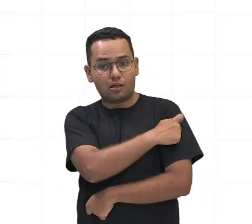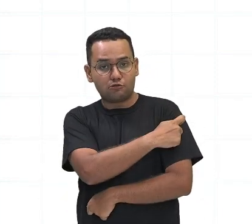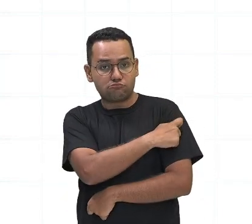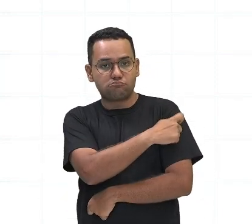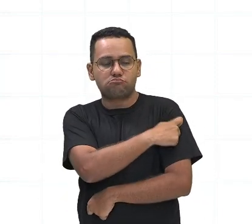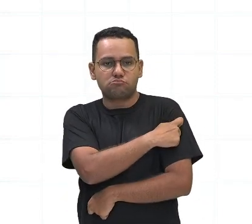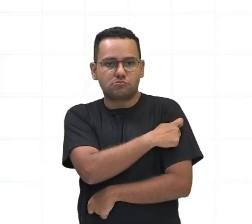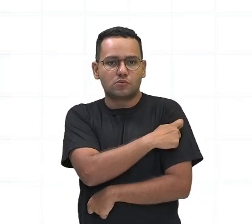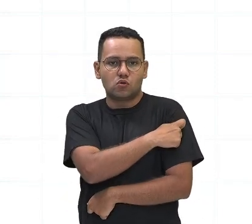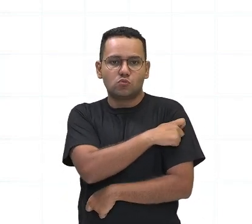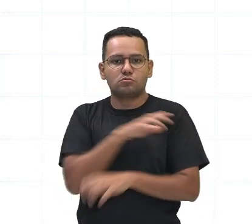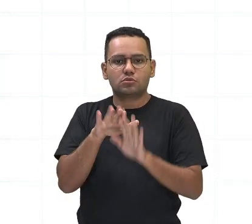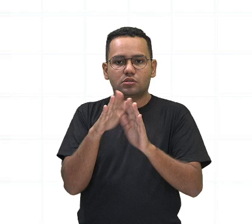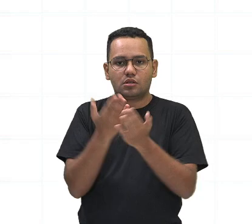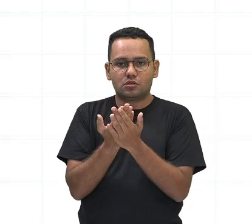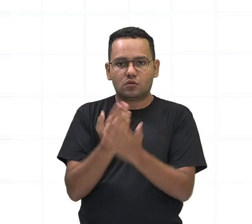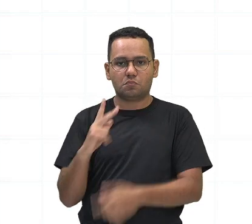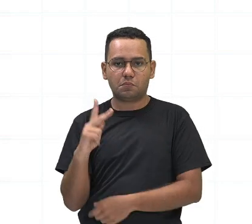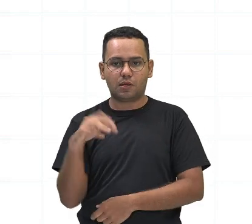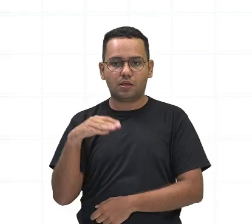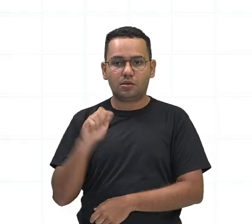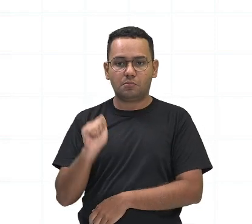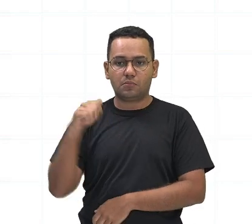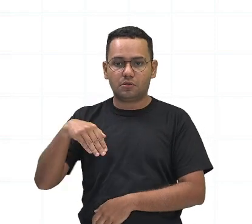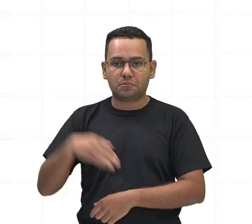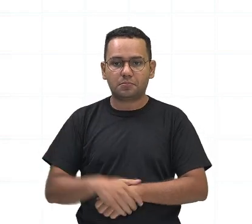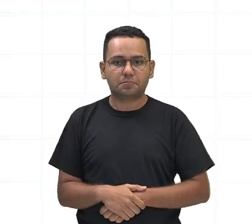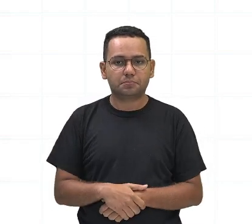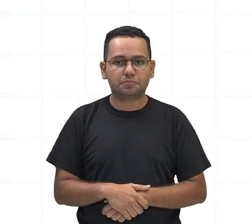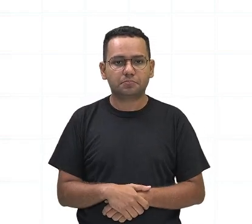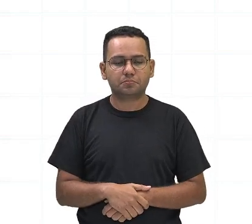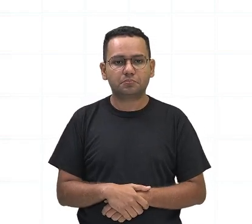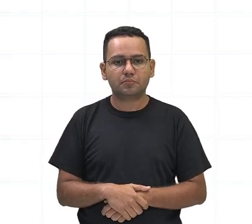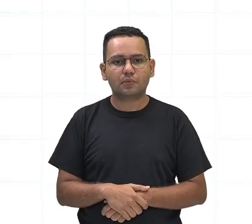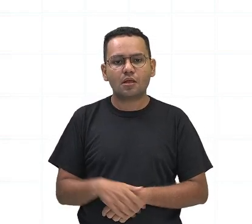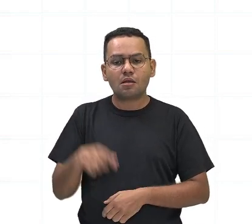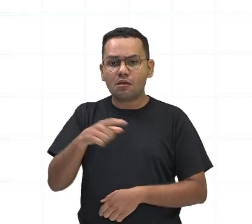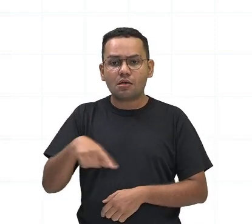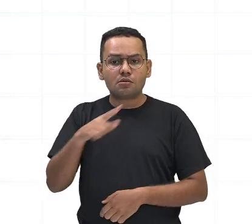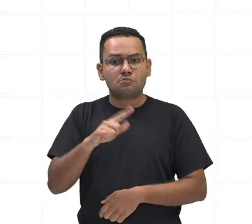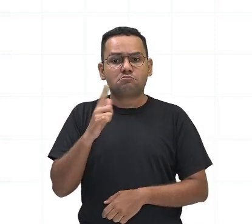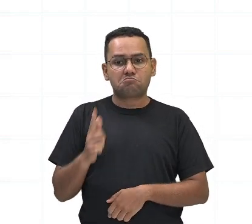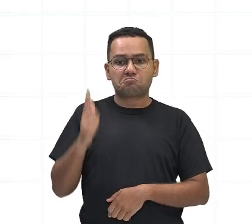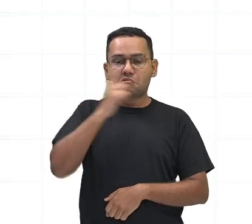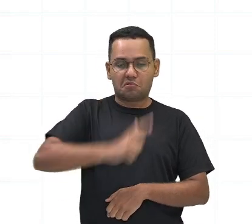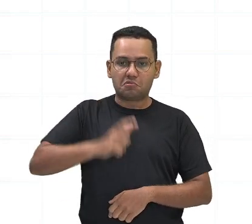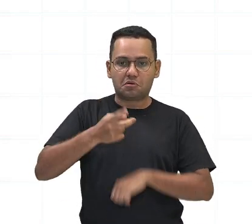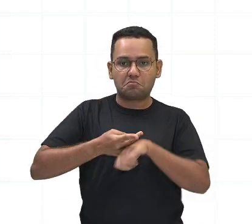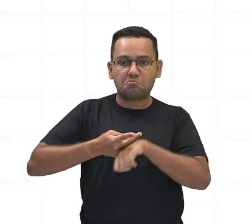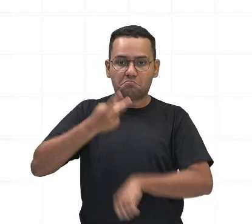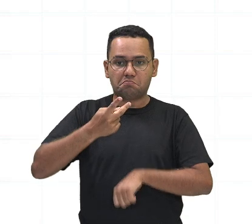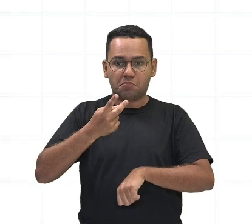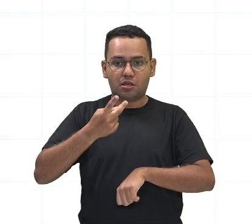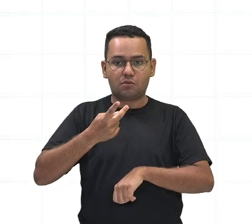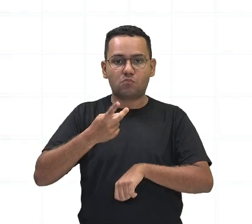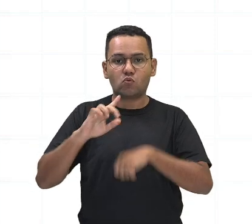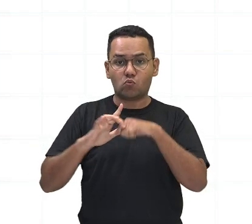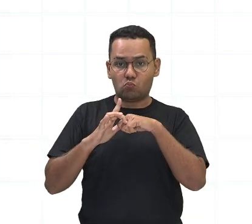Polícia Militar, Polícia Militar do Amazonas, conquistam medalhas de bronze na